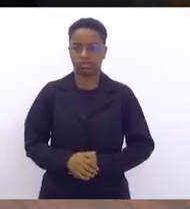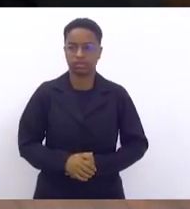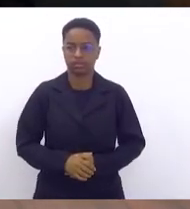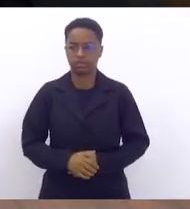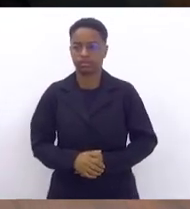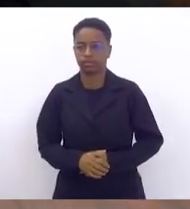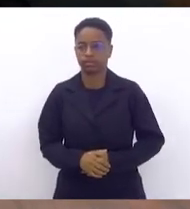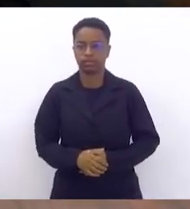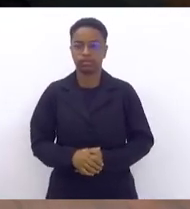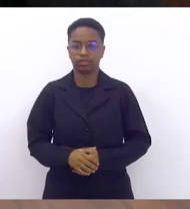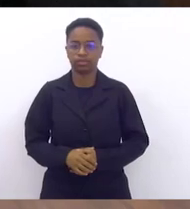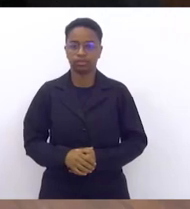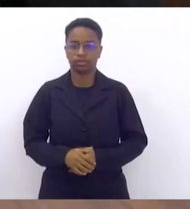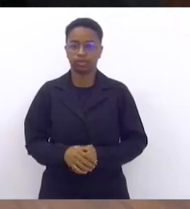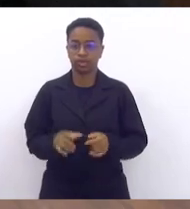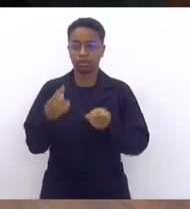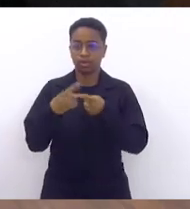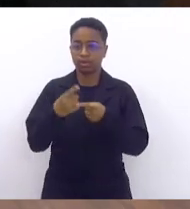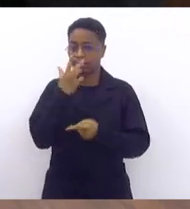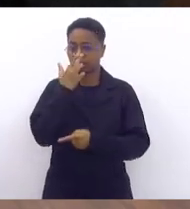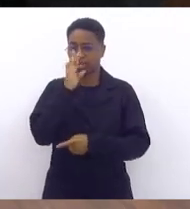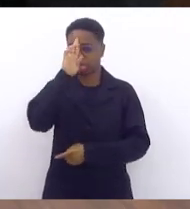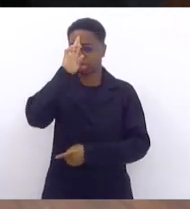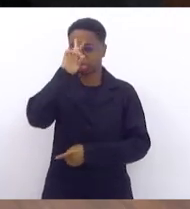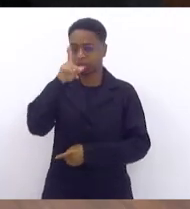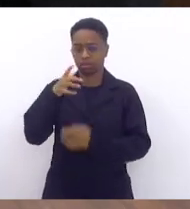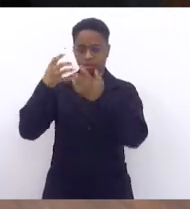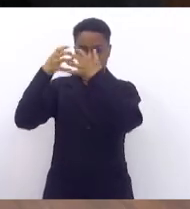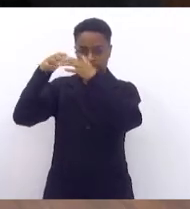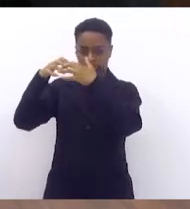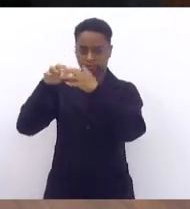Parece uma paralaxe cognitiva.